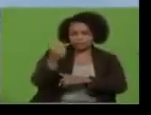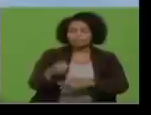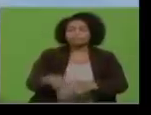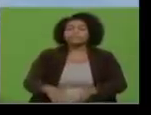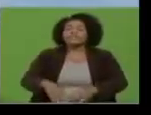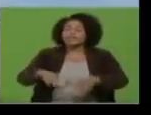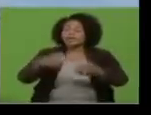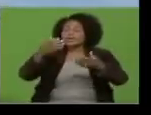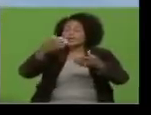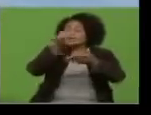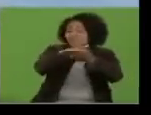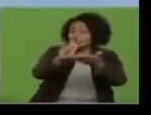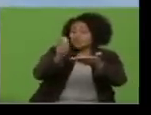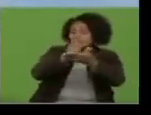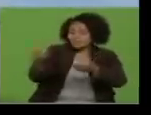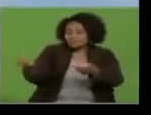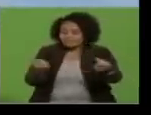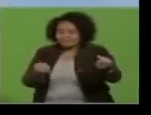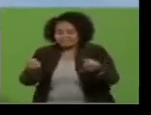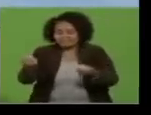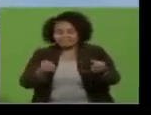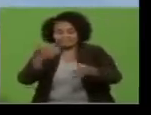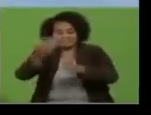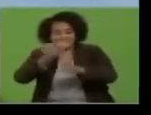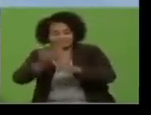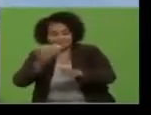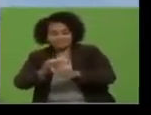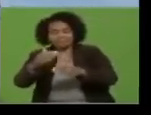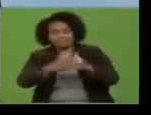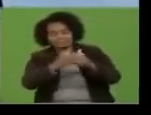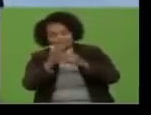Retomada do exercício dos desportos motorizados.